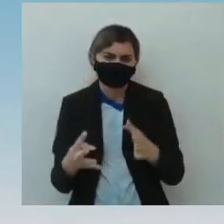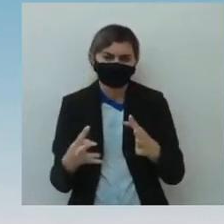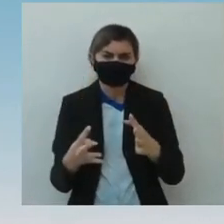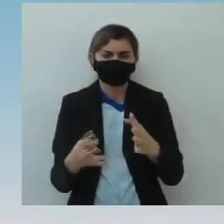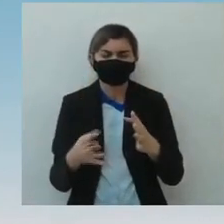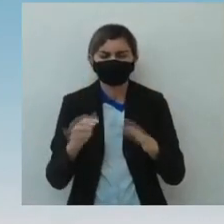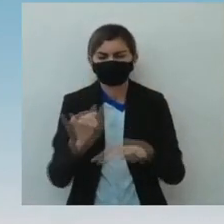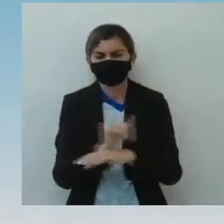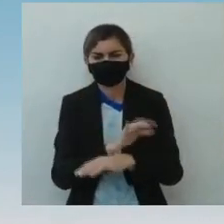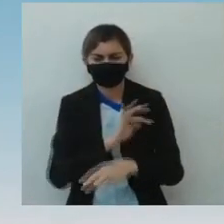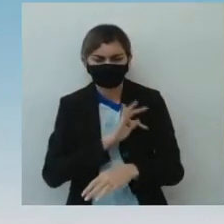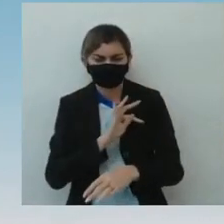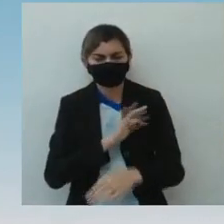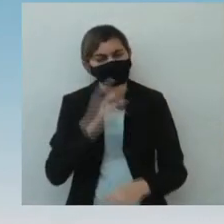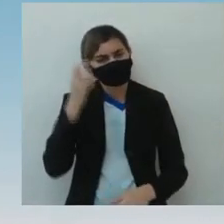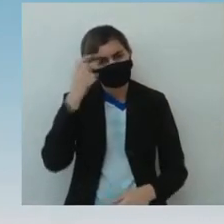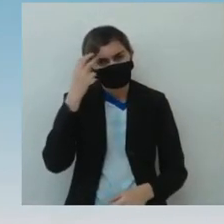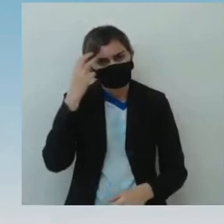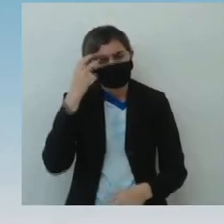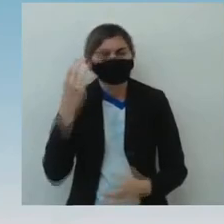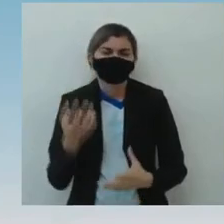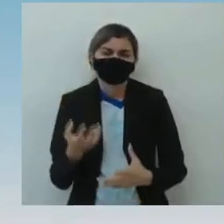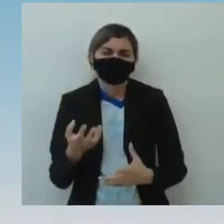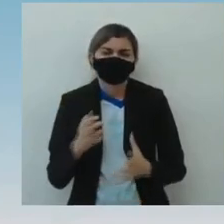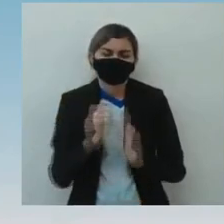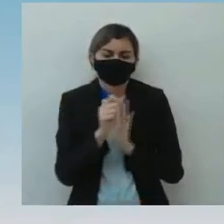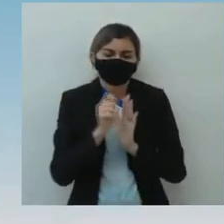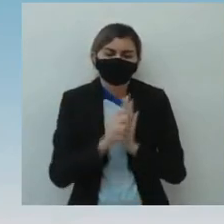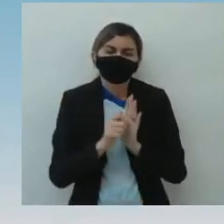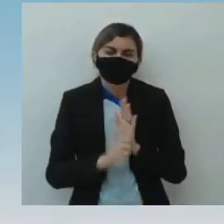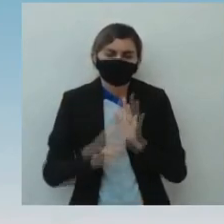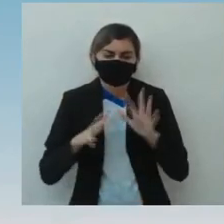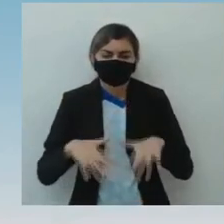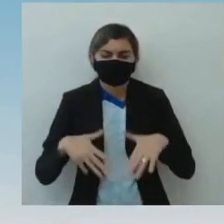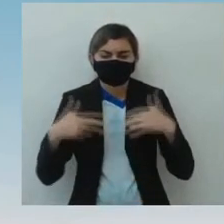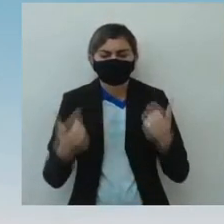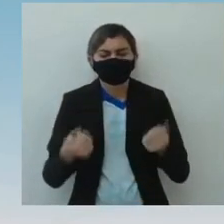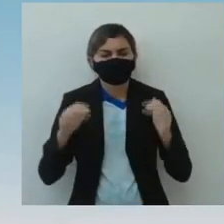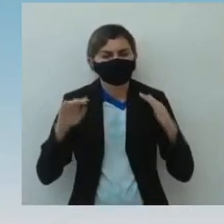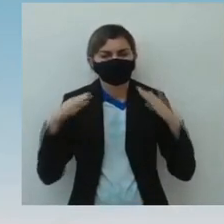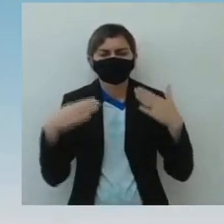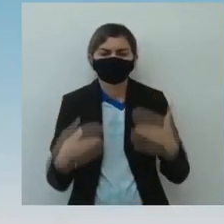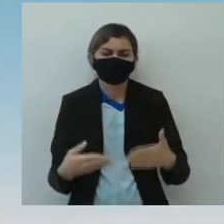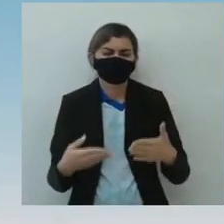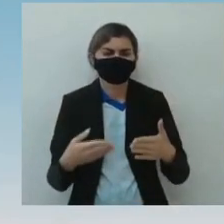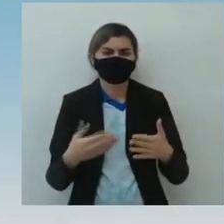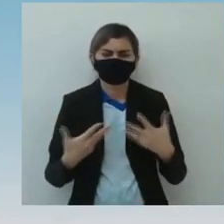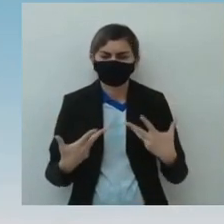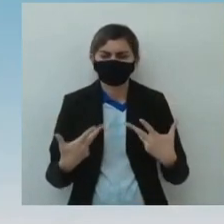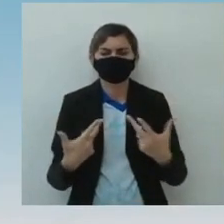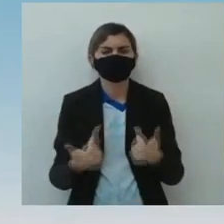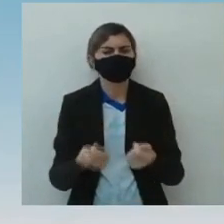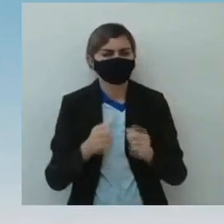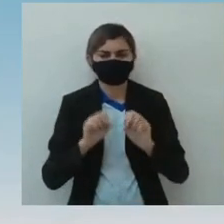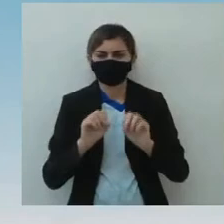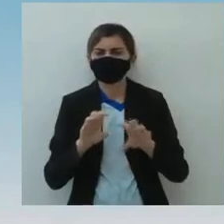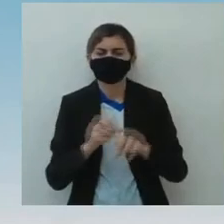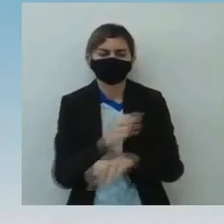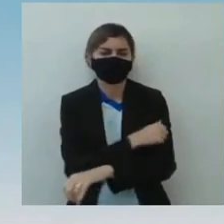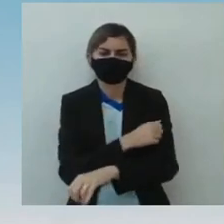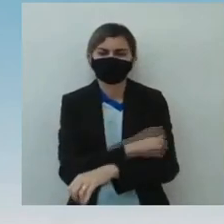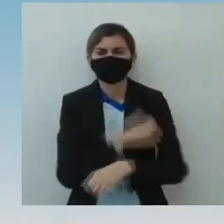e as técnicas de memória de memória e anotações melhoram o foco na habilidade dos